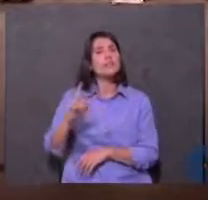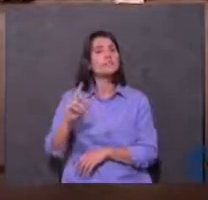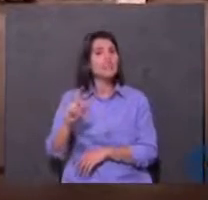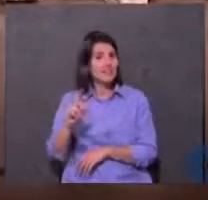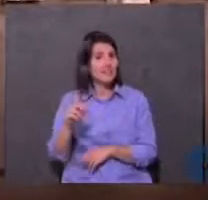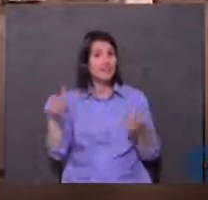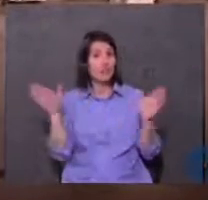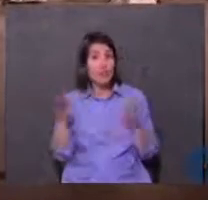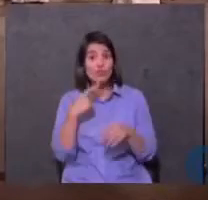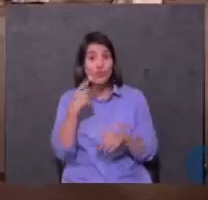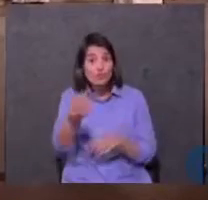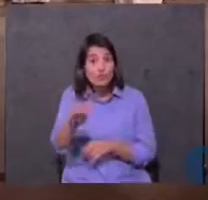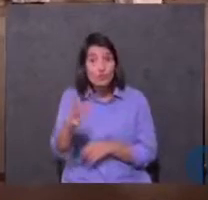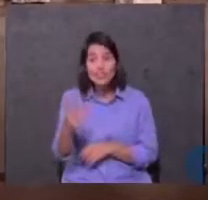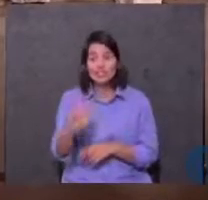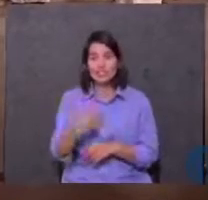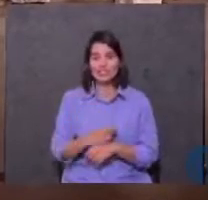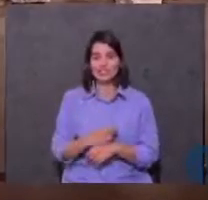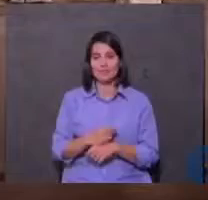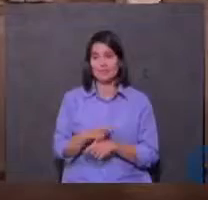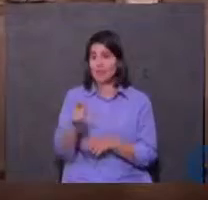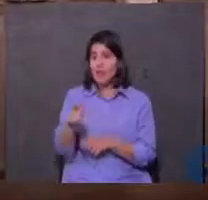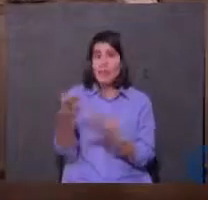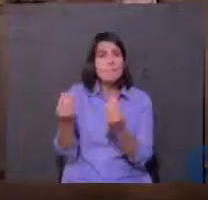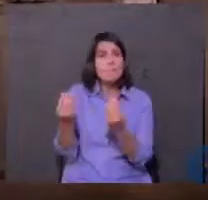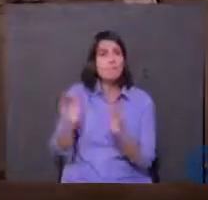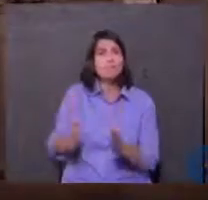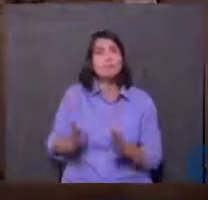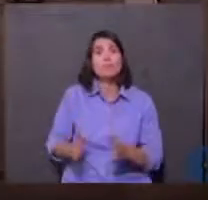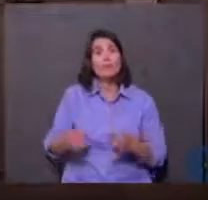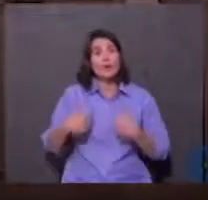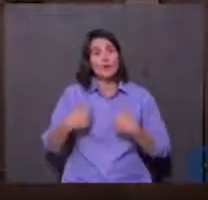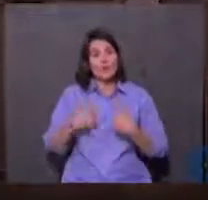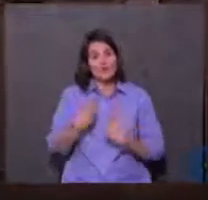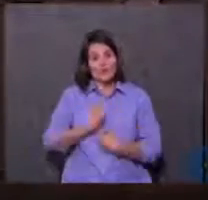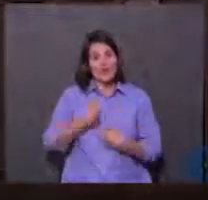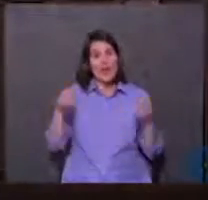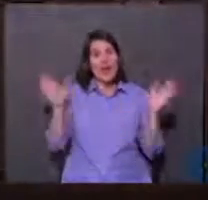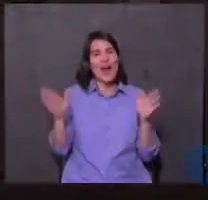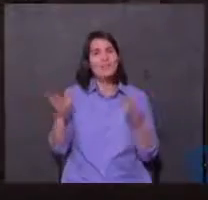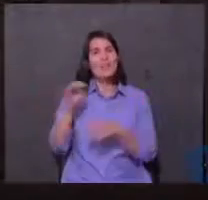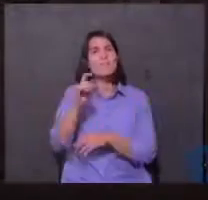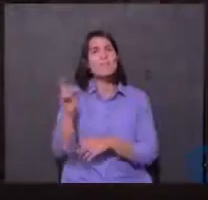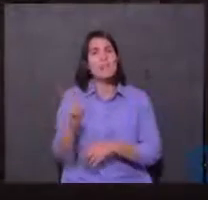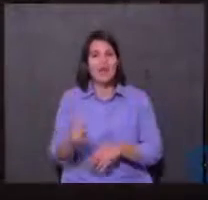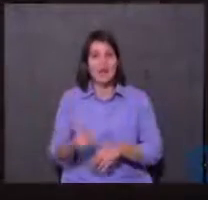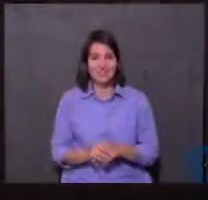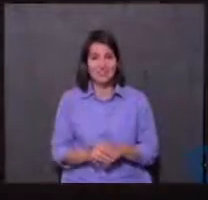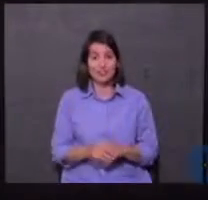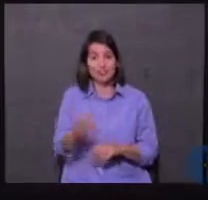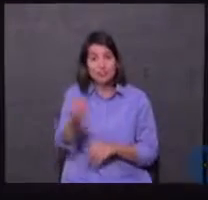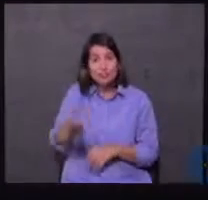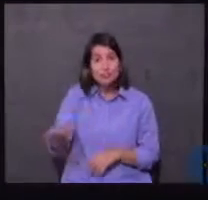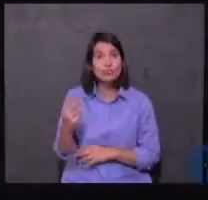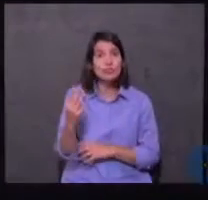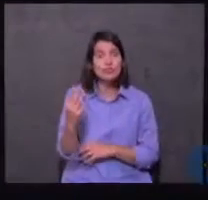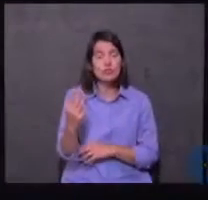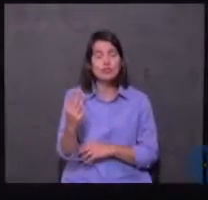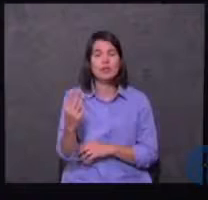temais, sou o anjo da paz. E nestas palavras, também os pastorinhos puderam